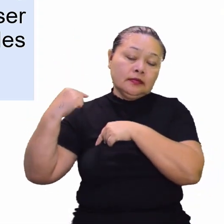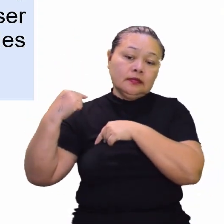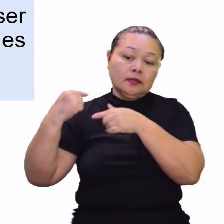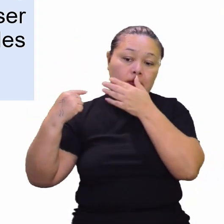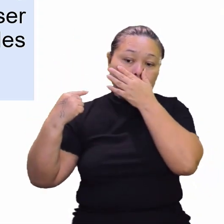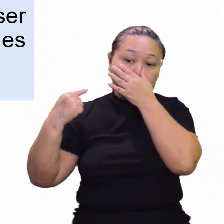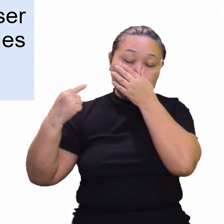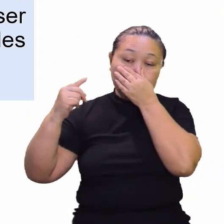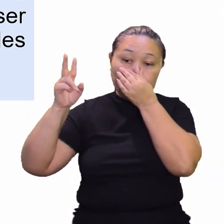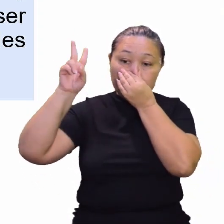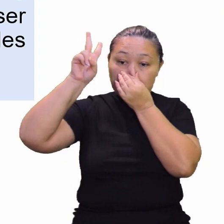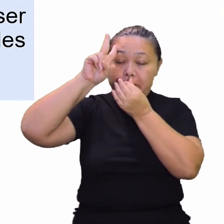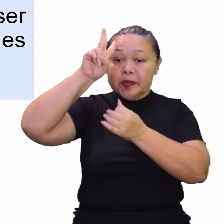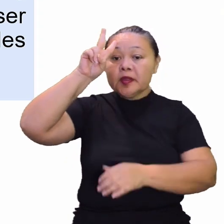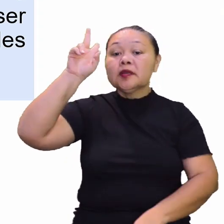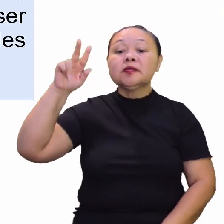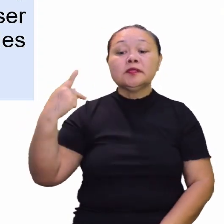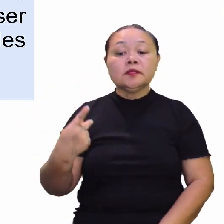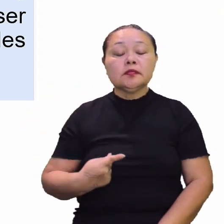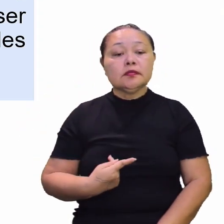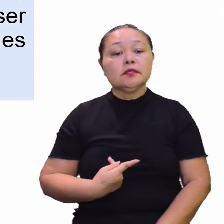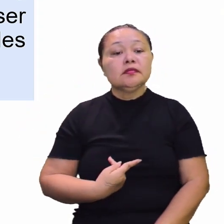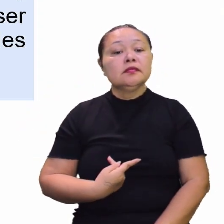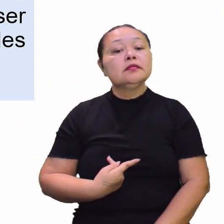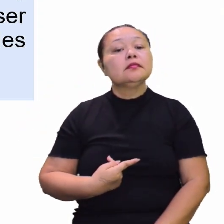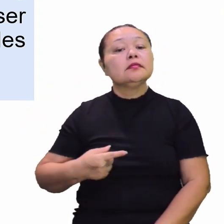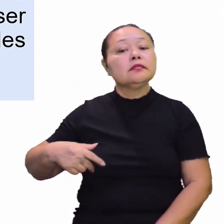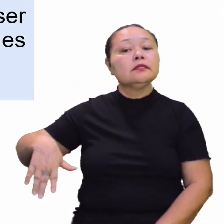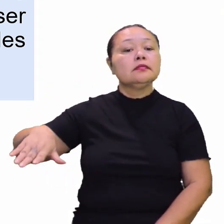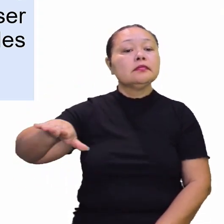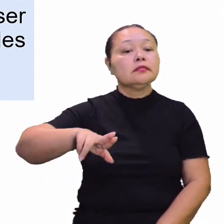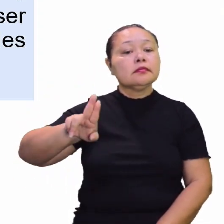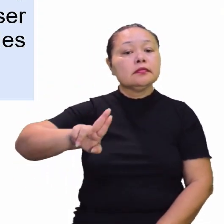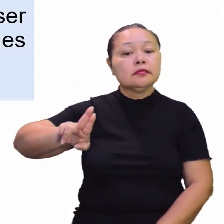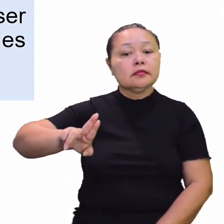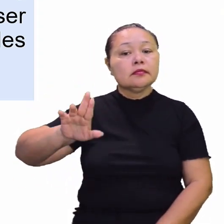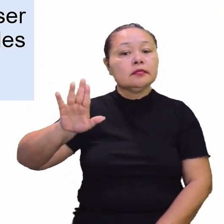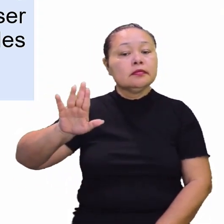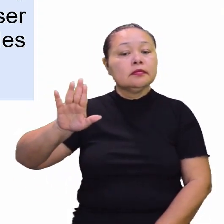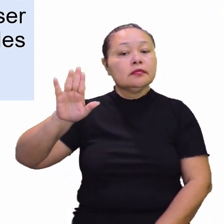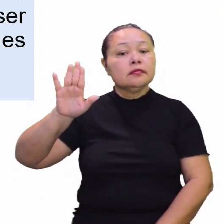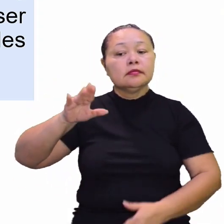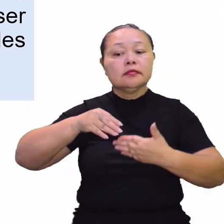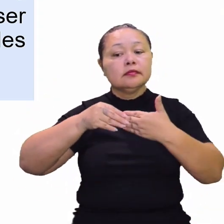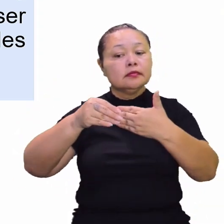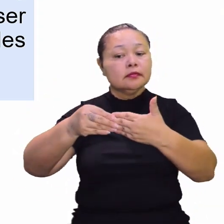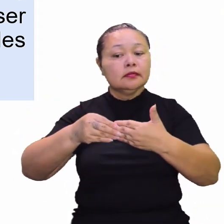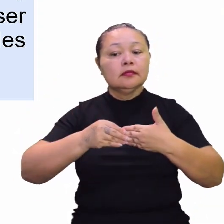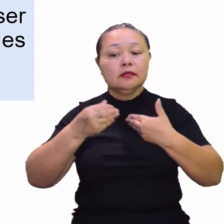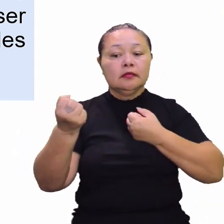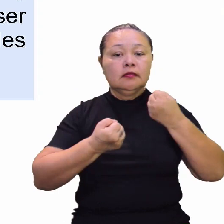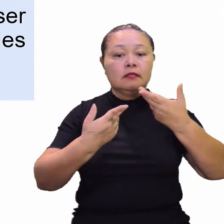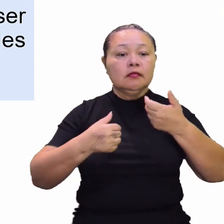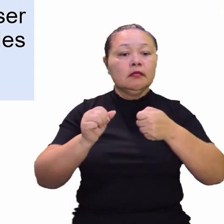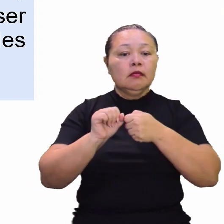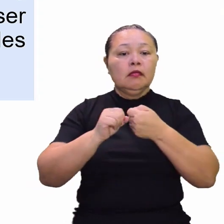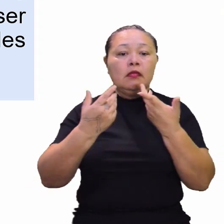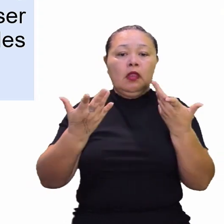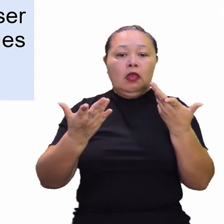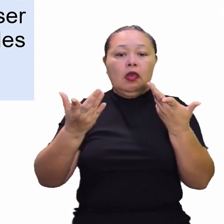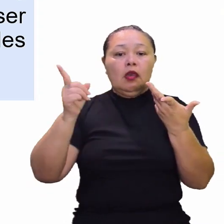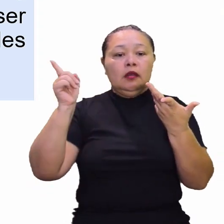as mais remotas histórias humanas, o meio utilizado como transporte, como